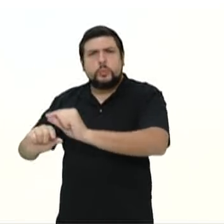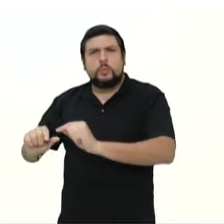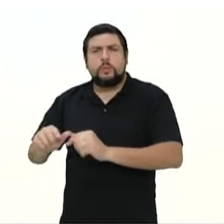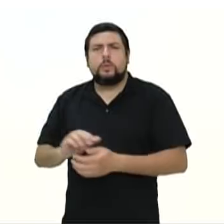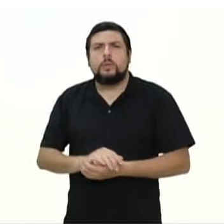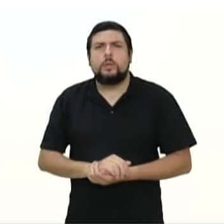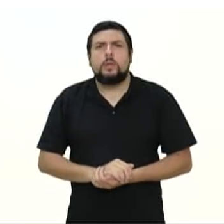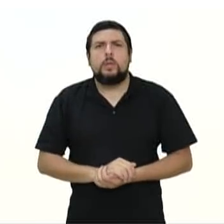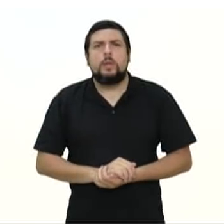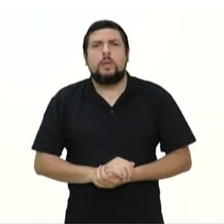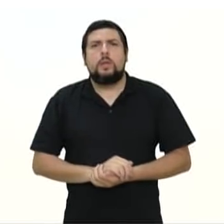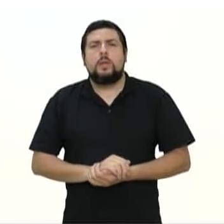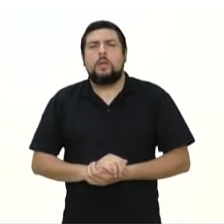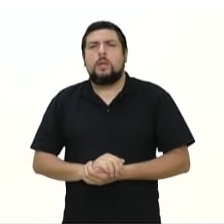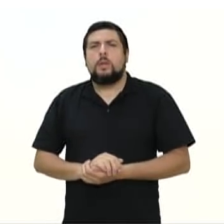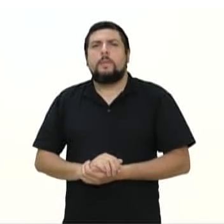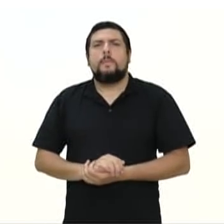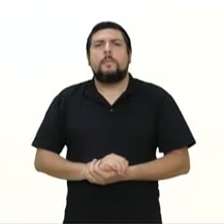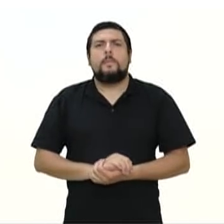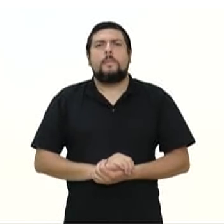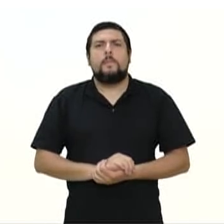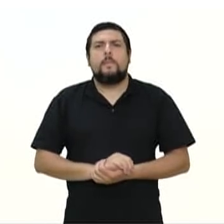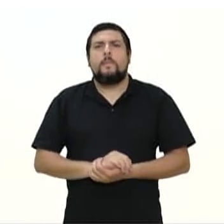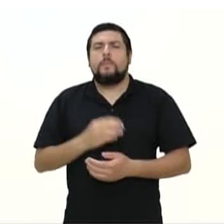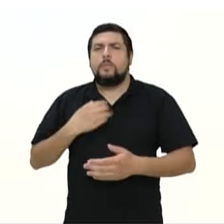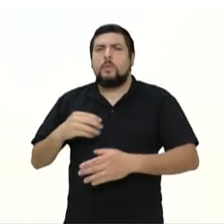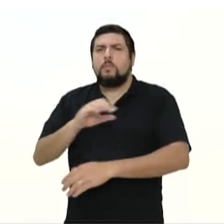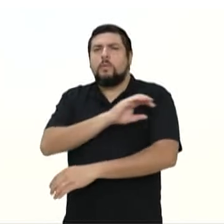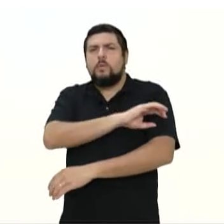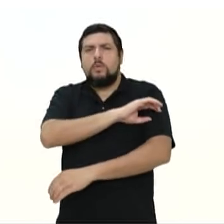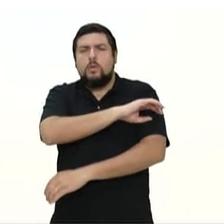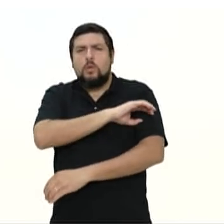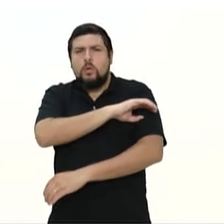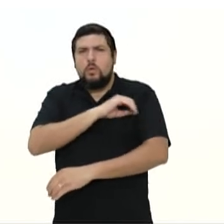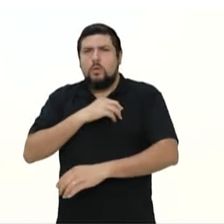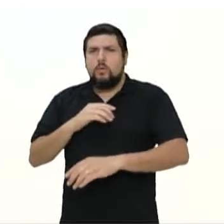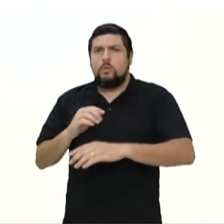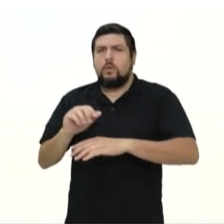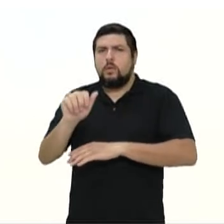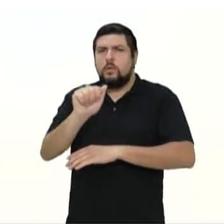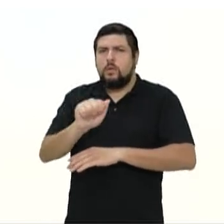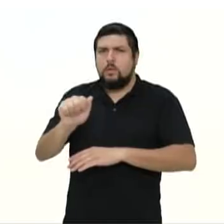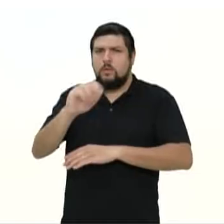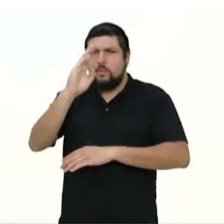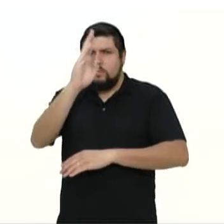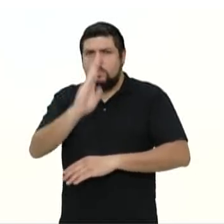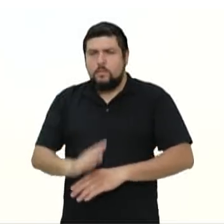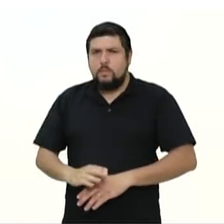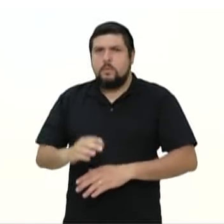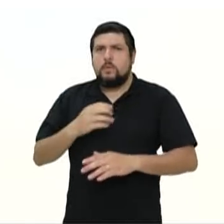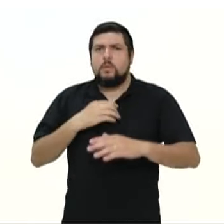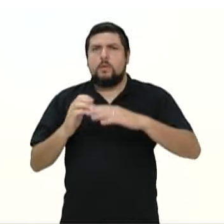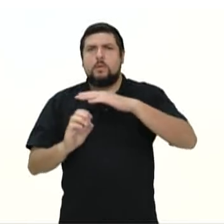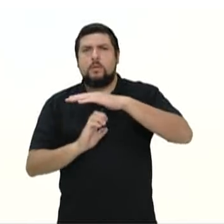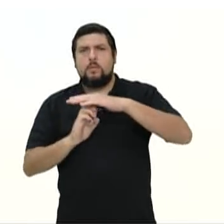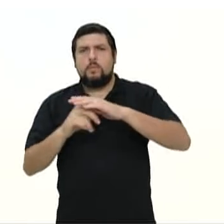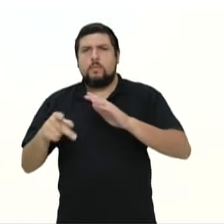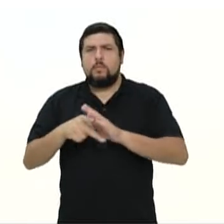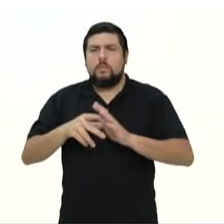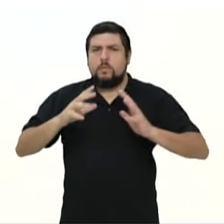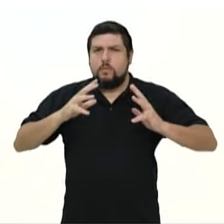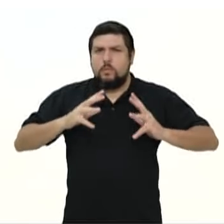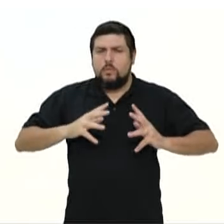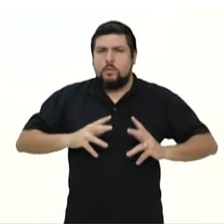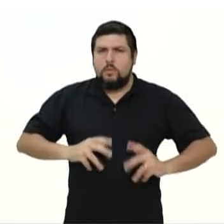do Departamento Técnico da Associação Brasileira de Empresas de Limpeza Pública e Resíduos